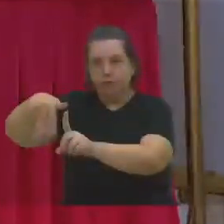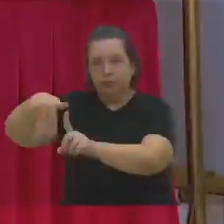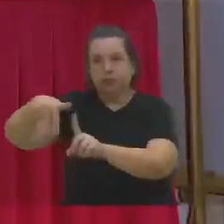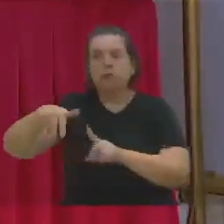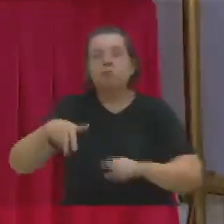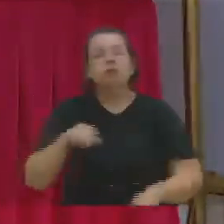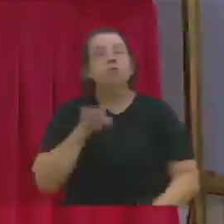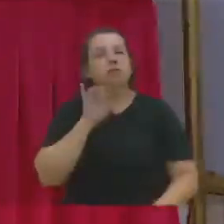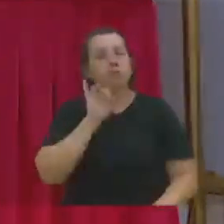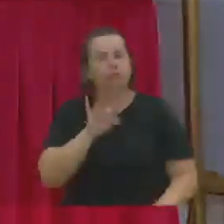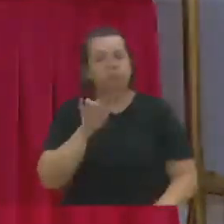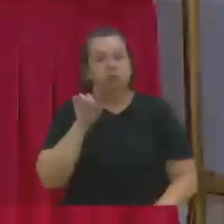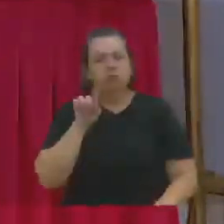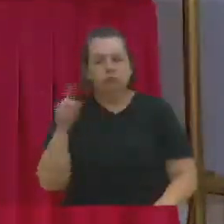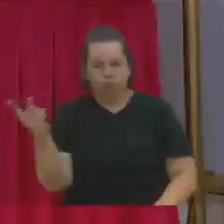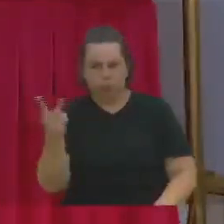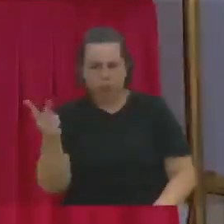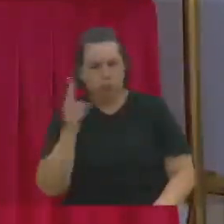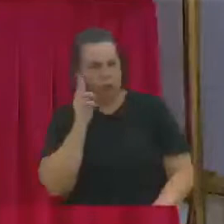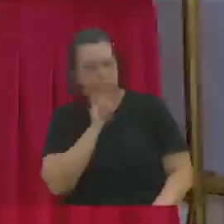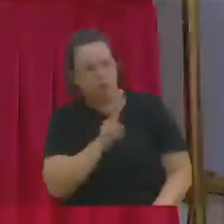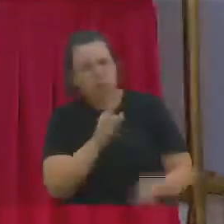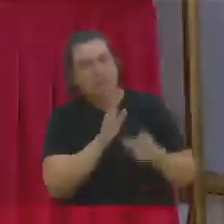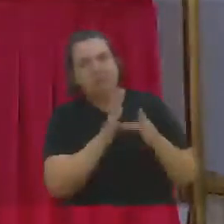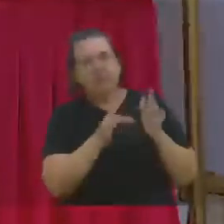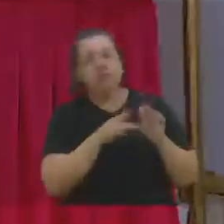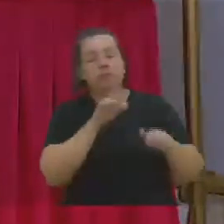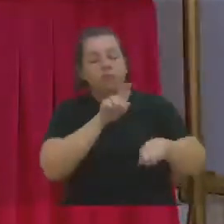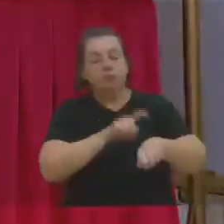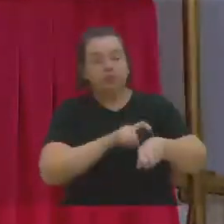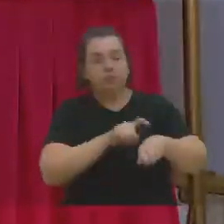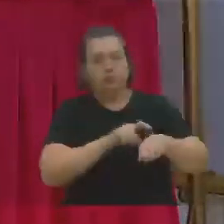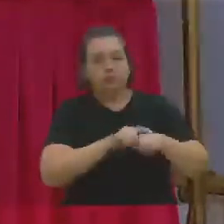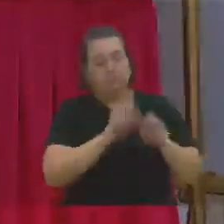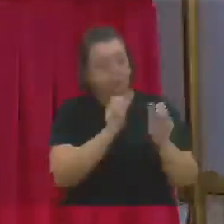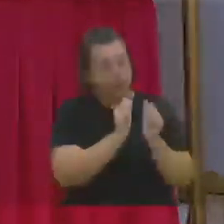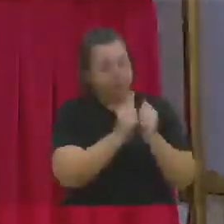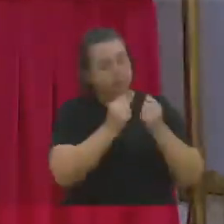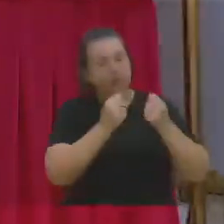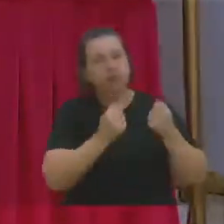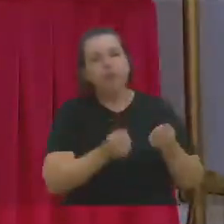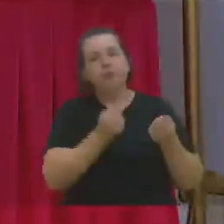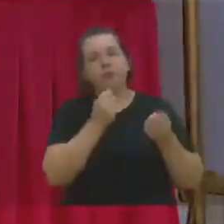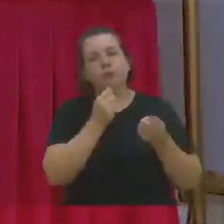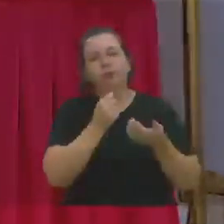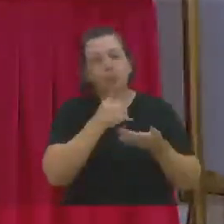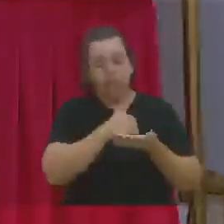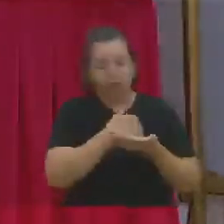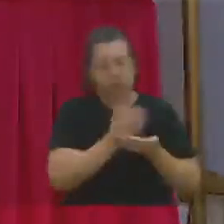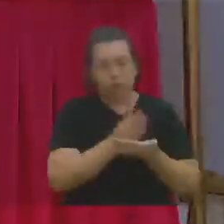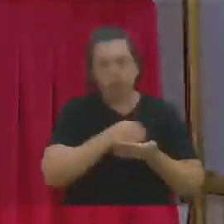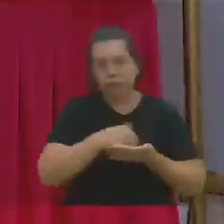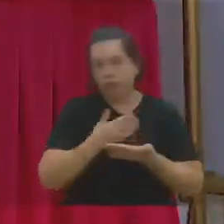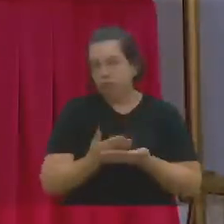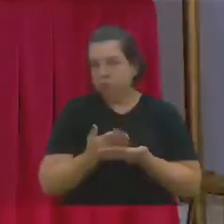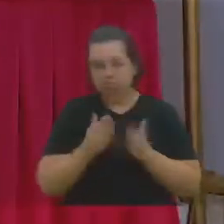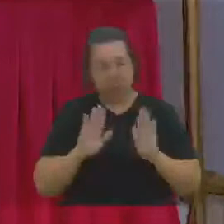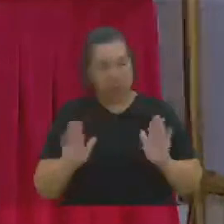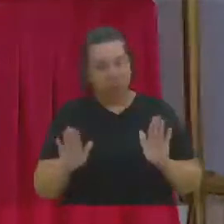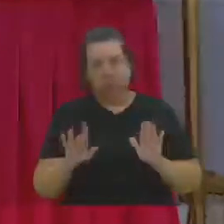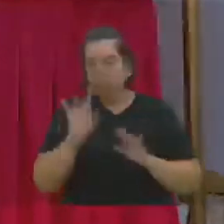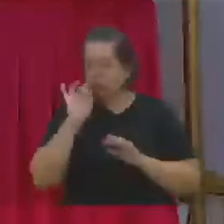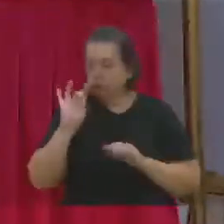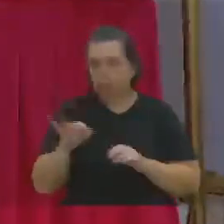e somente reconheceram Jesus quando Jesus fez o mesmo